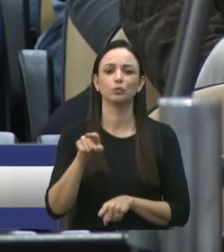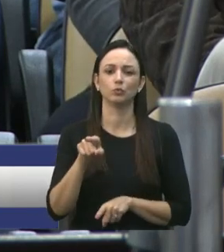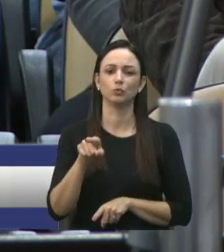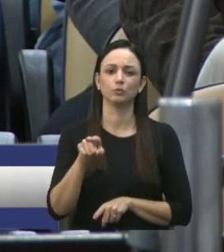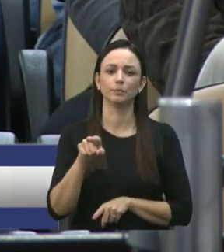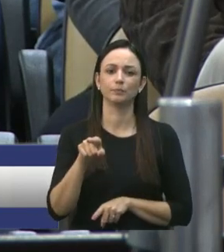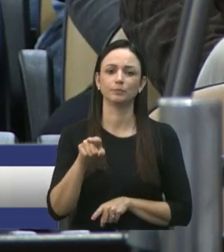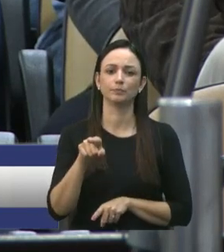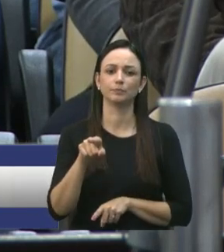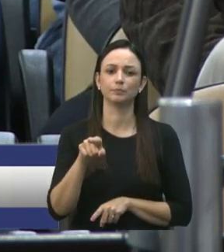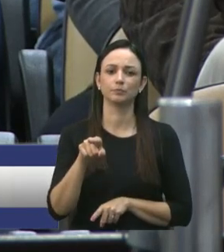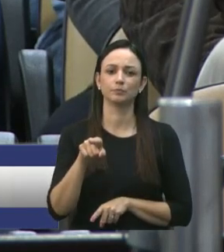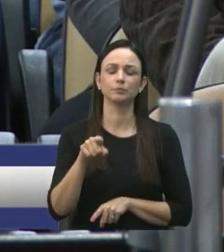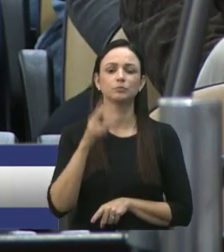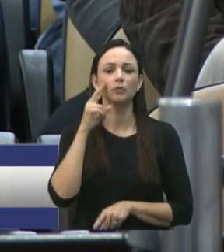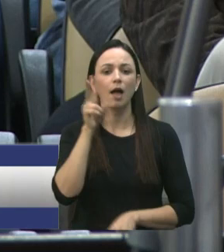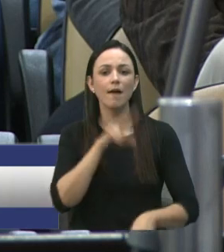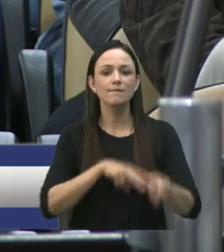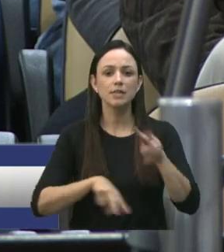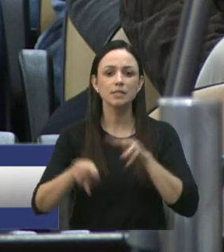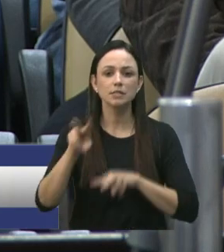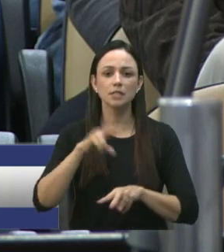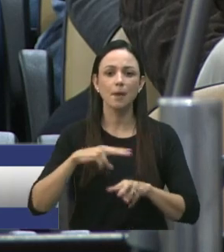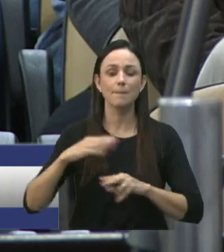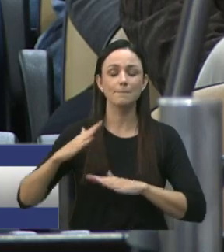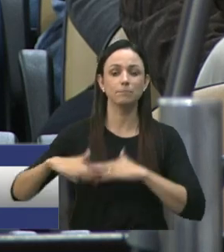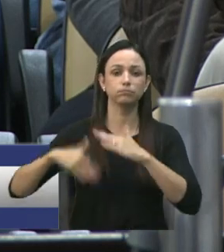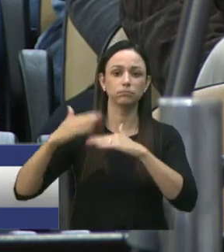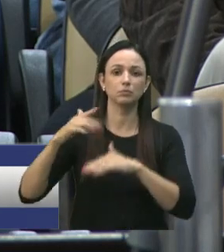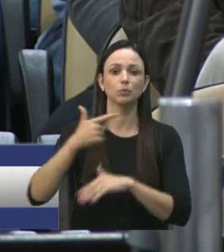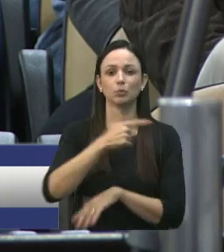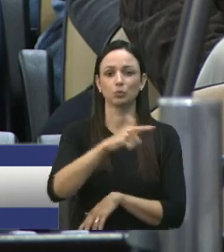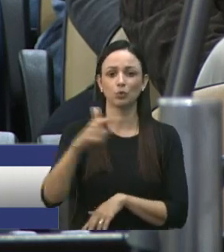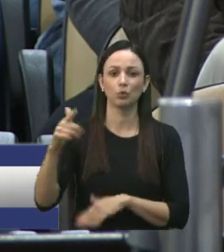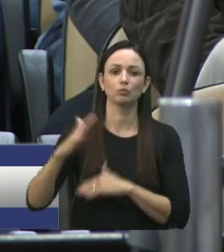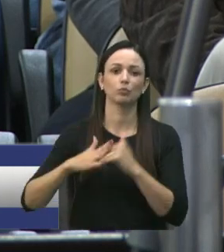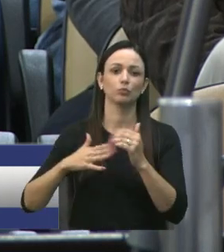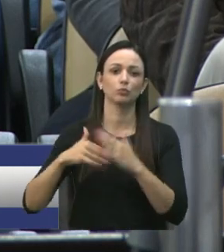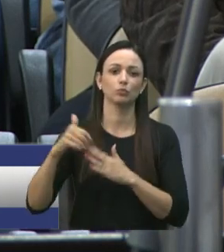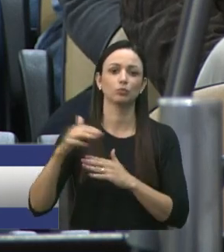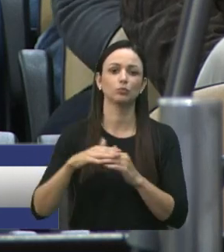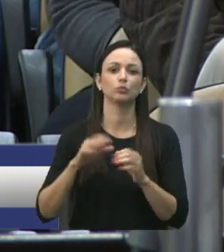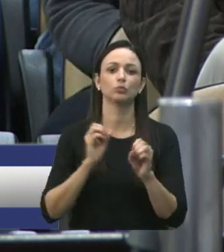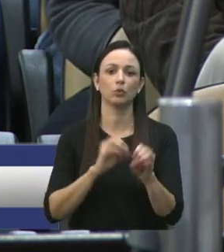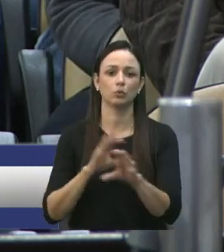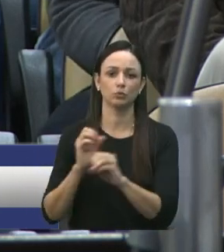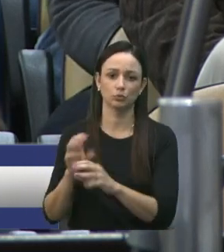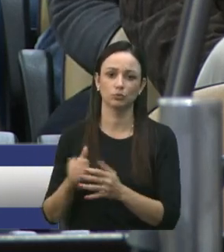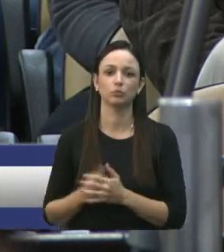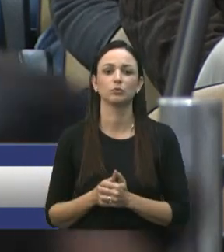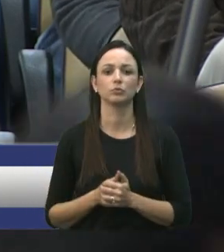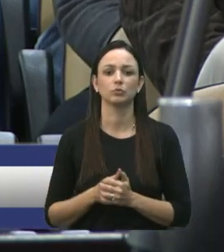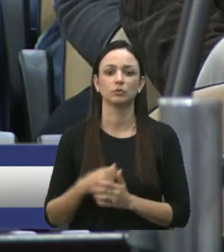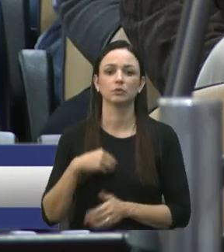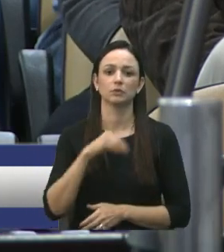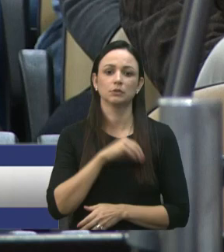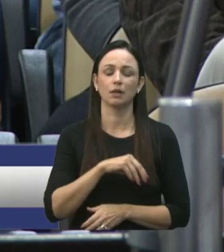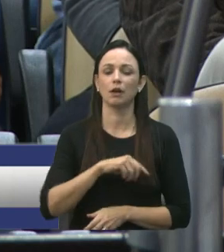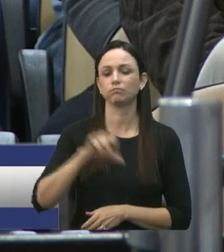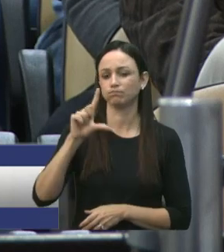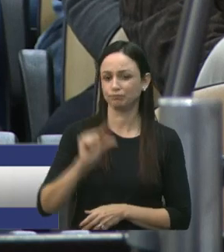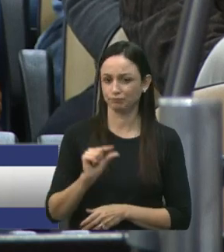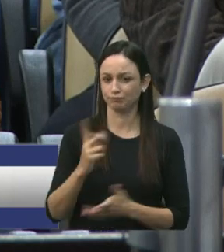a revisão do plano de carreira dos demais profissionais da educação, né, que estão também com salário bem